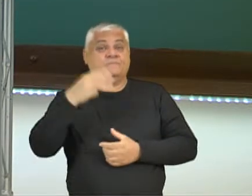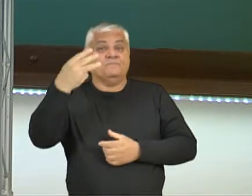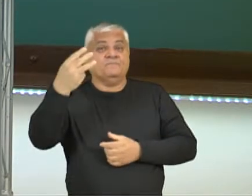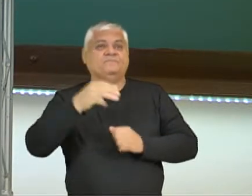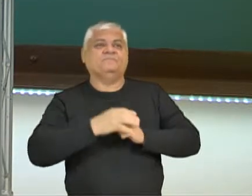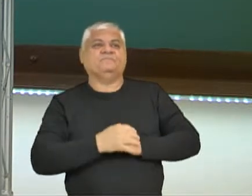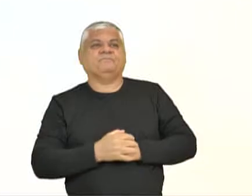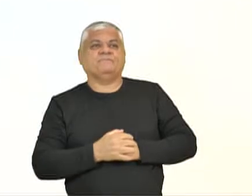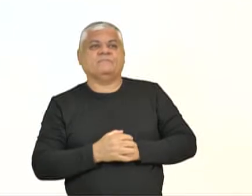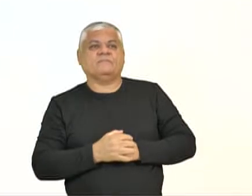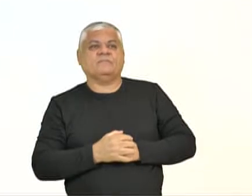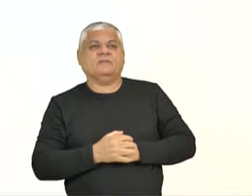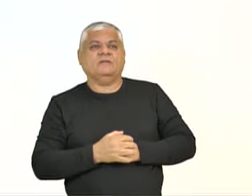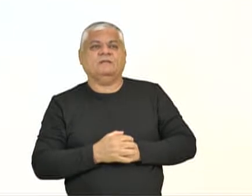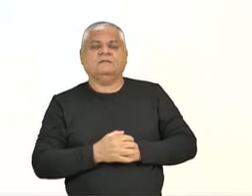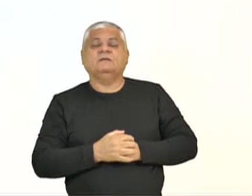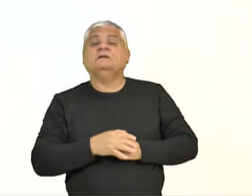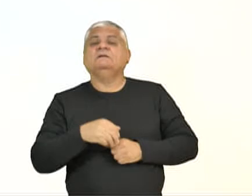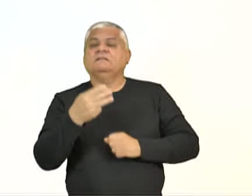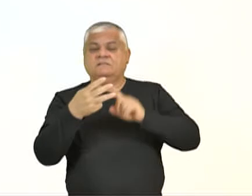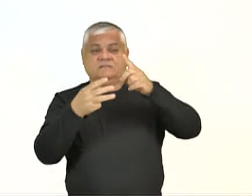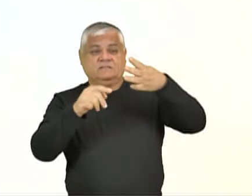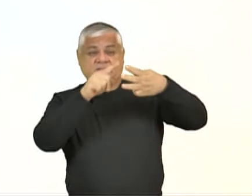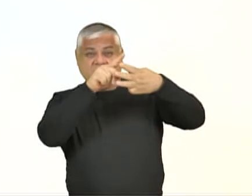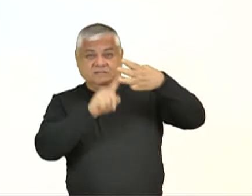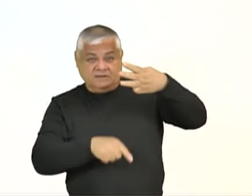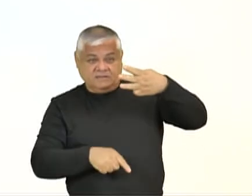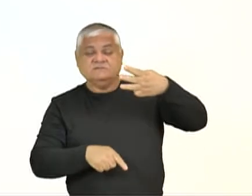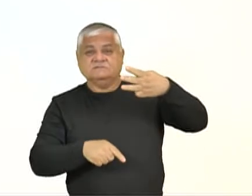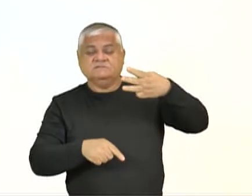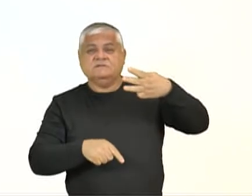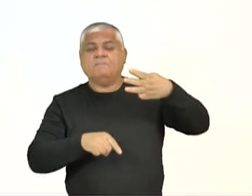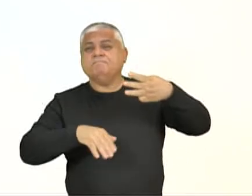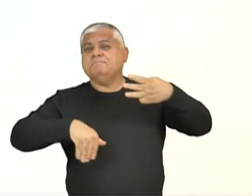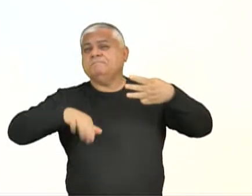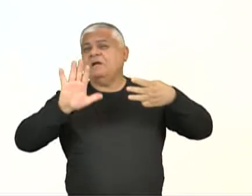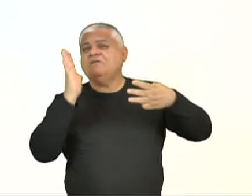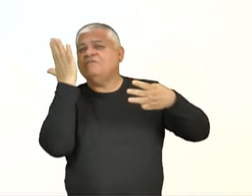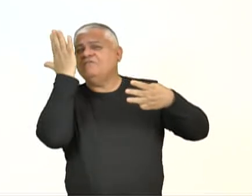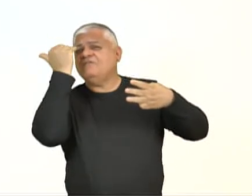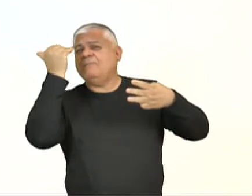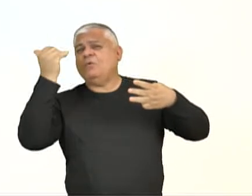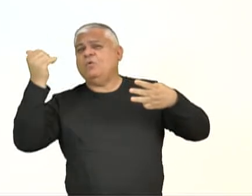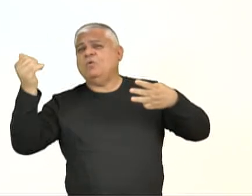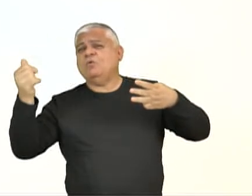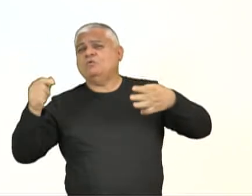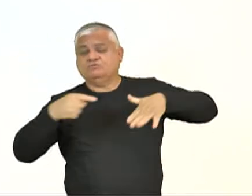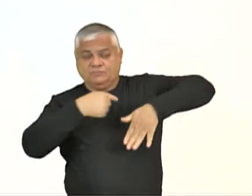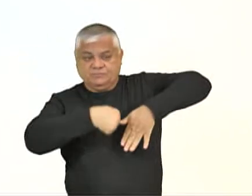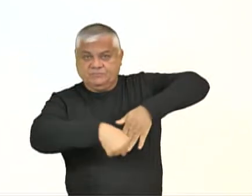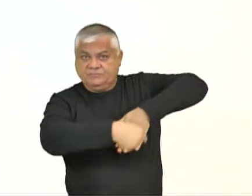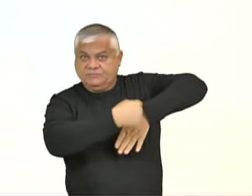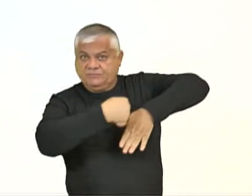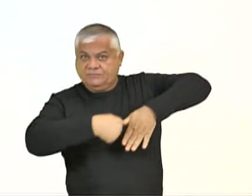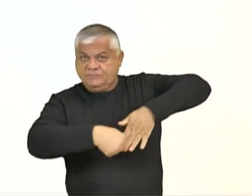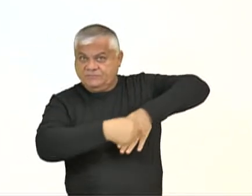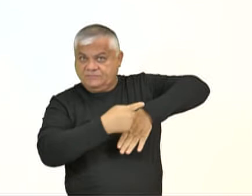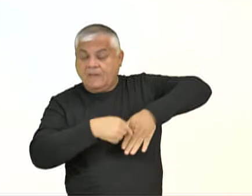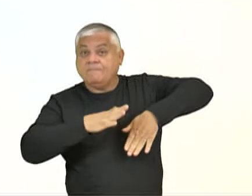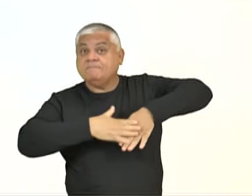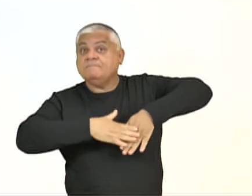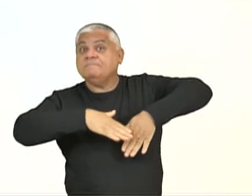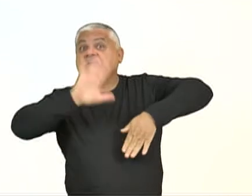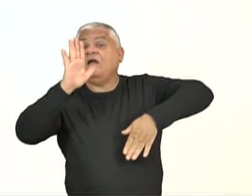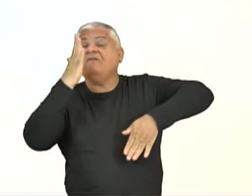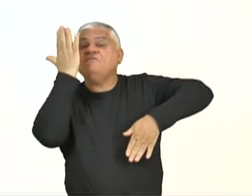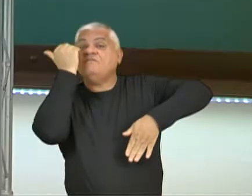diz assim, ó. Quais são os 3 pintores mais populares mencionados na América do Sul?